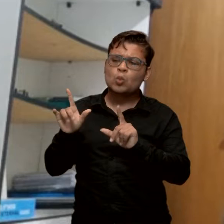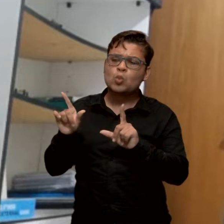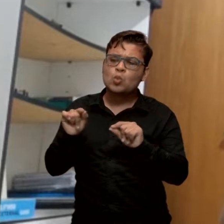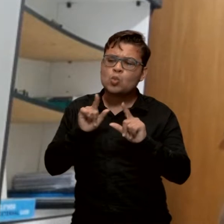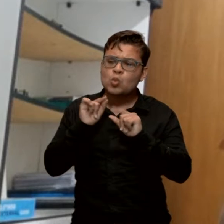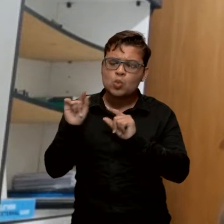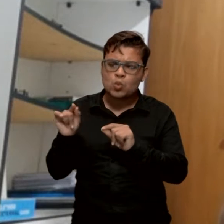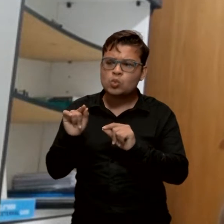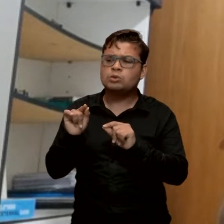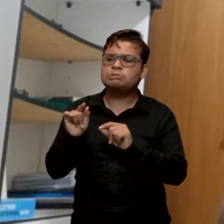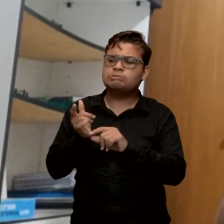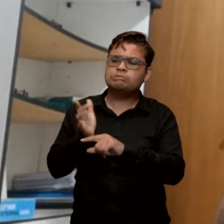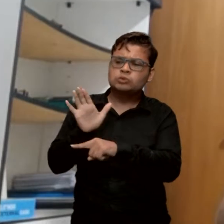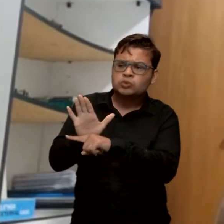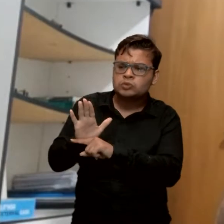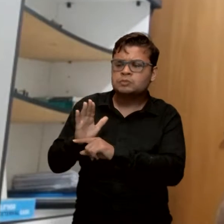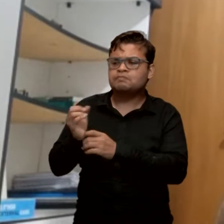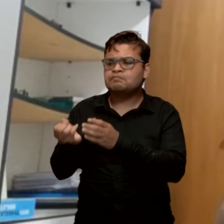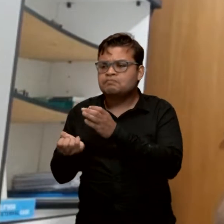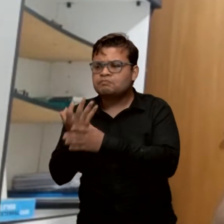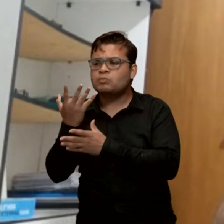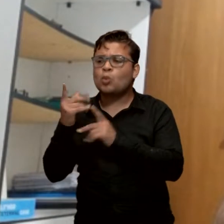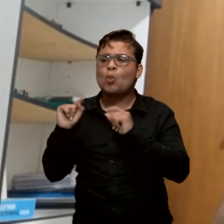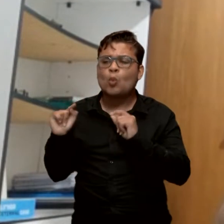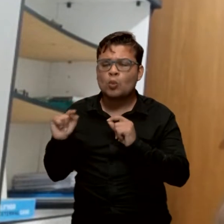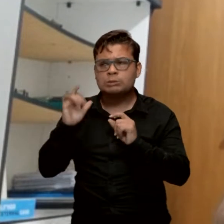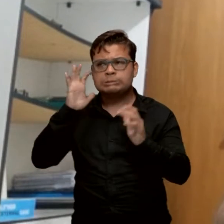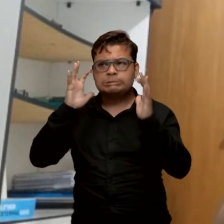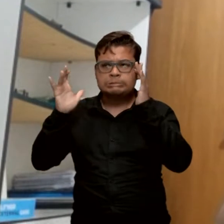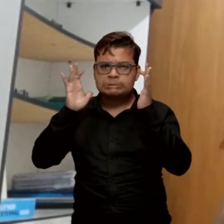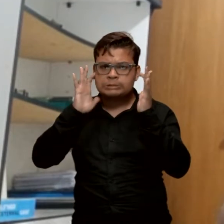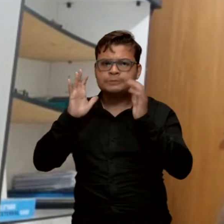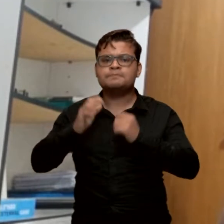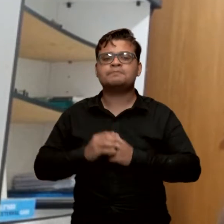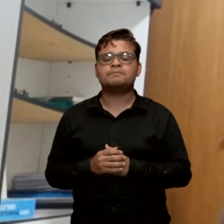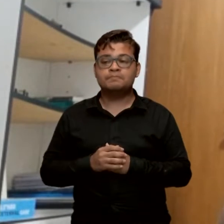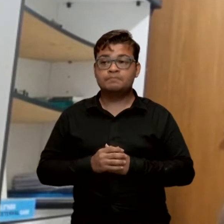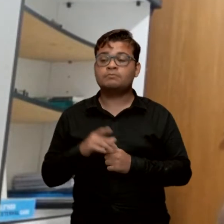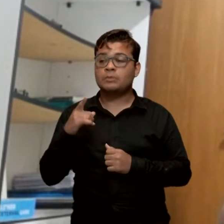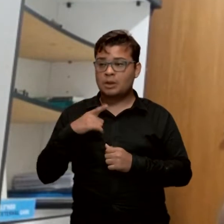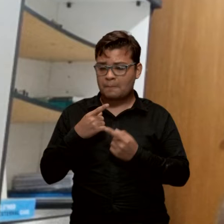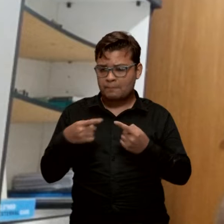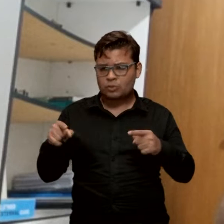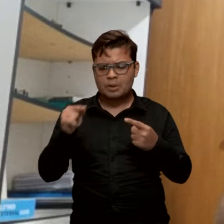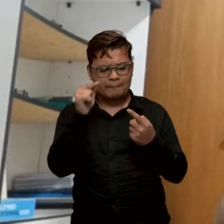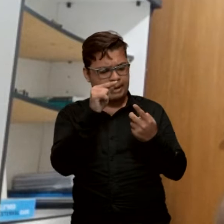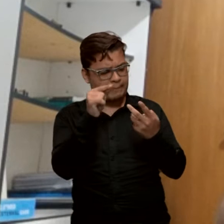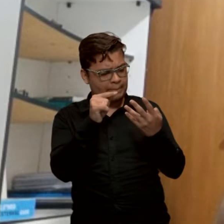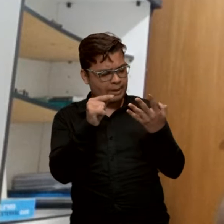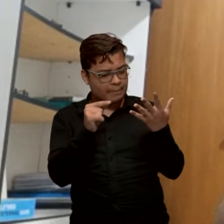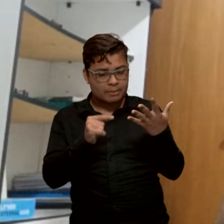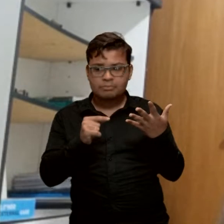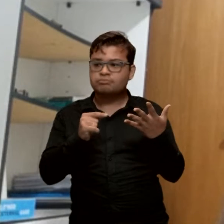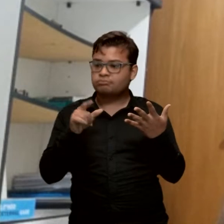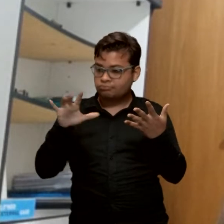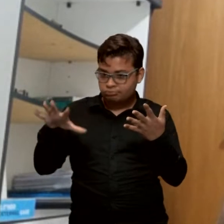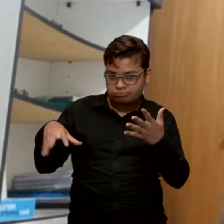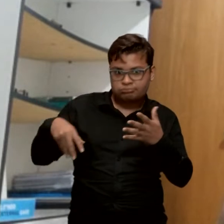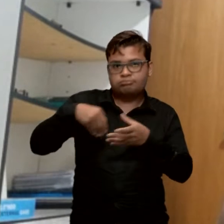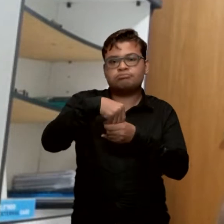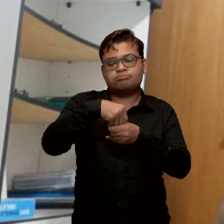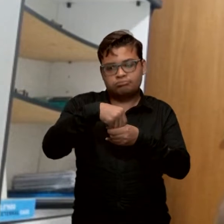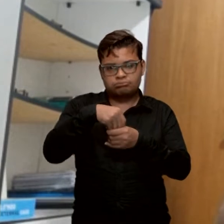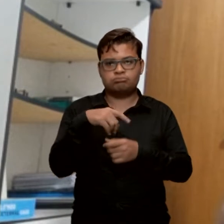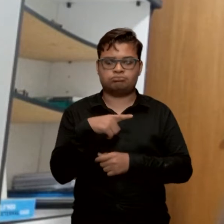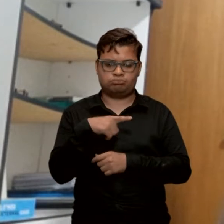produzido junto a ele. E a gente começa a inserir os elementos musicais, e a gente percebe